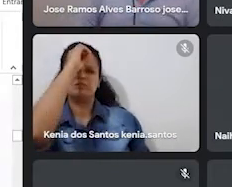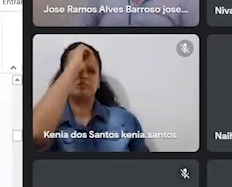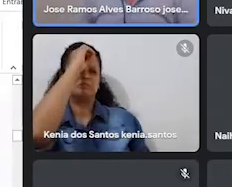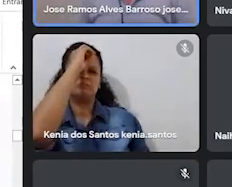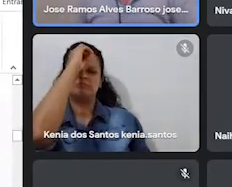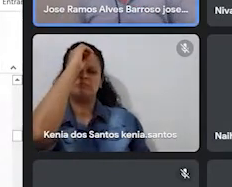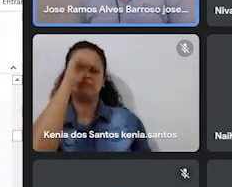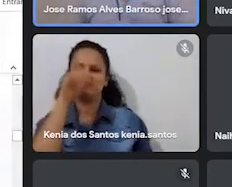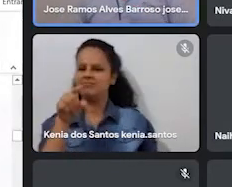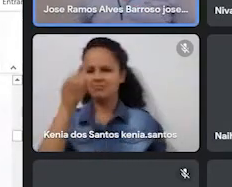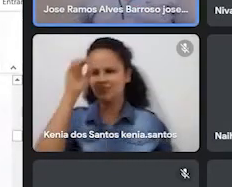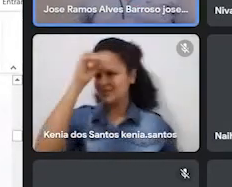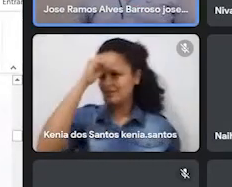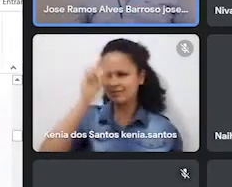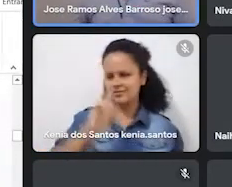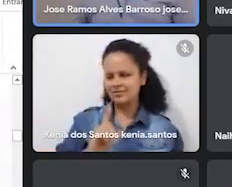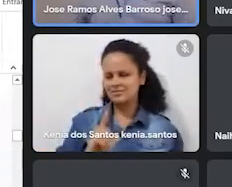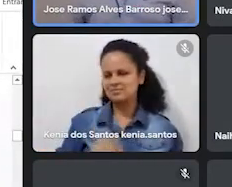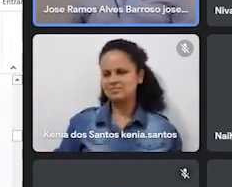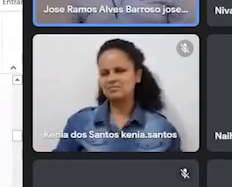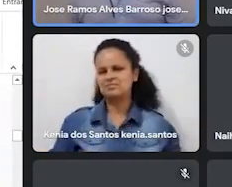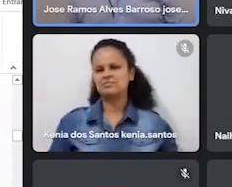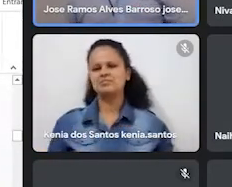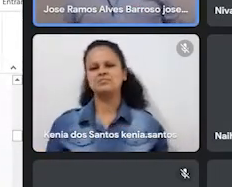Não, né?